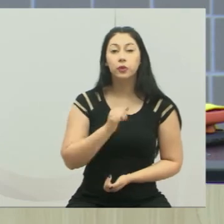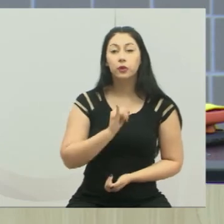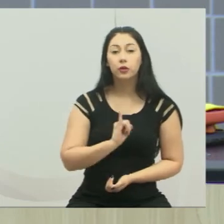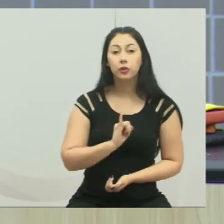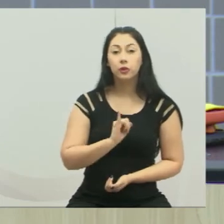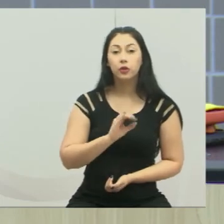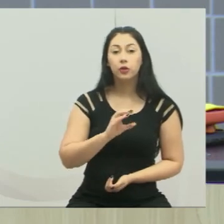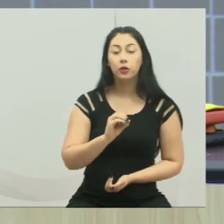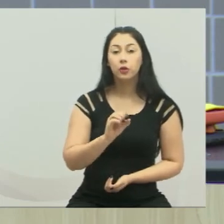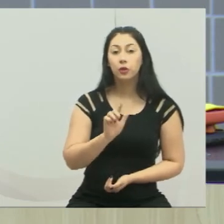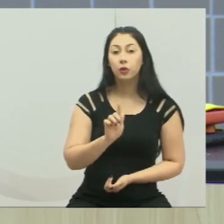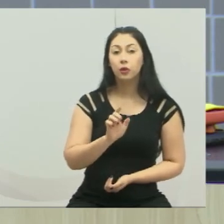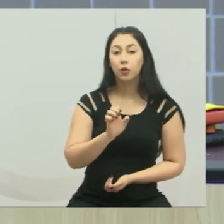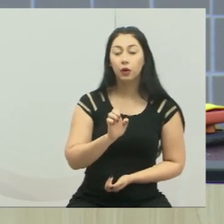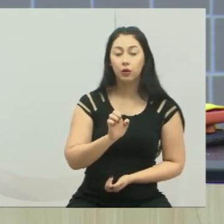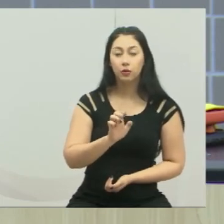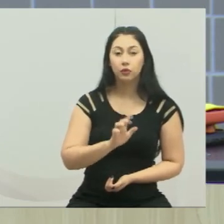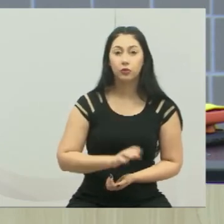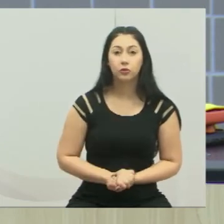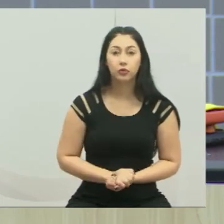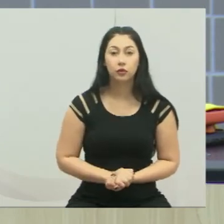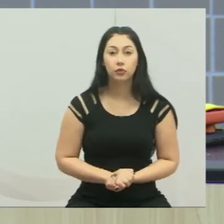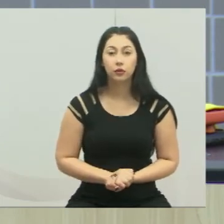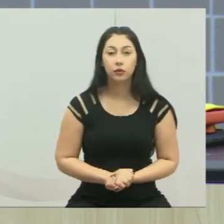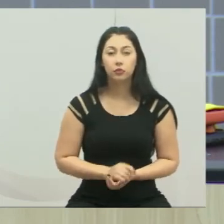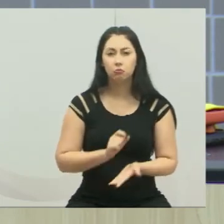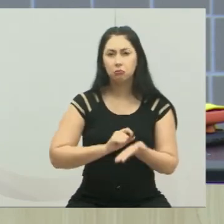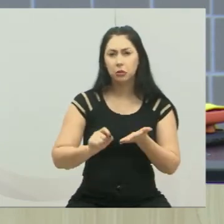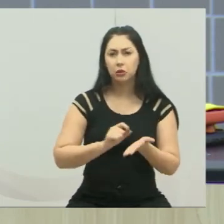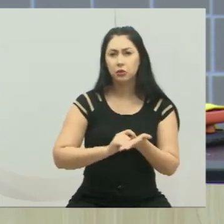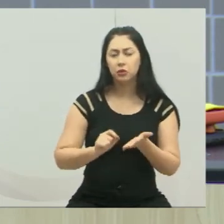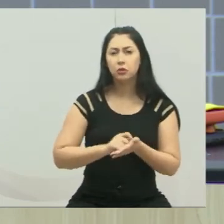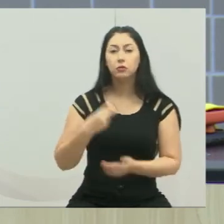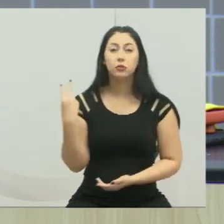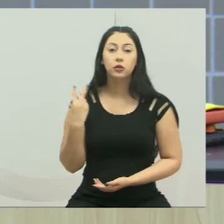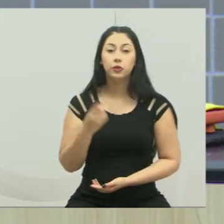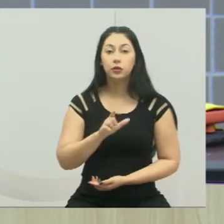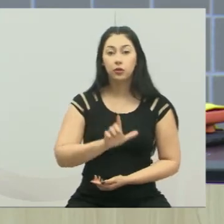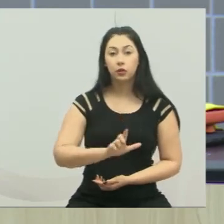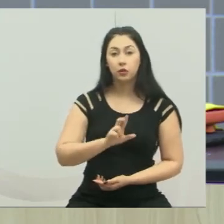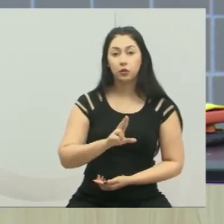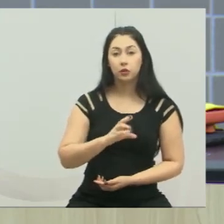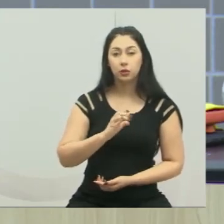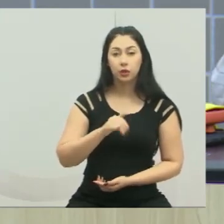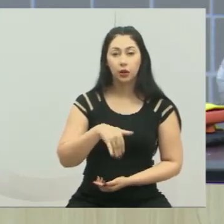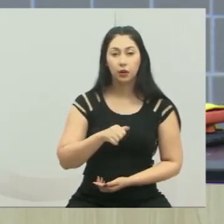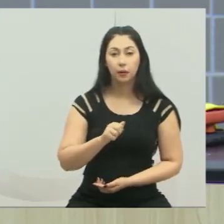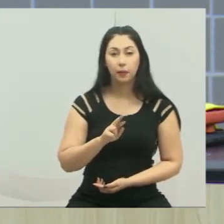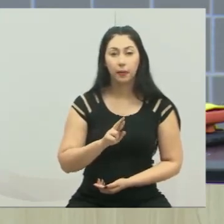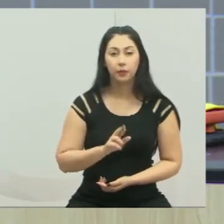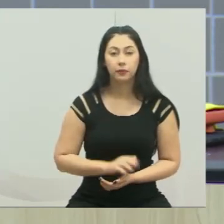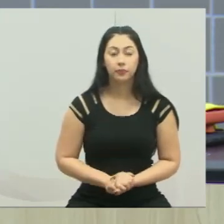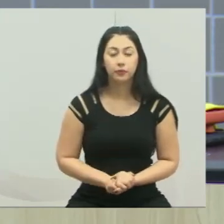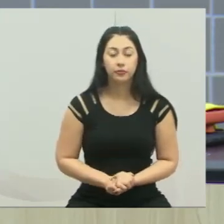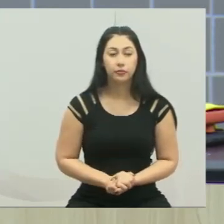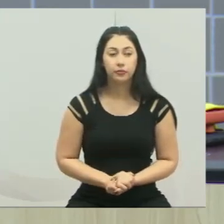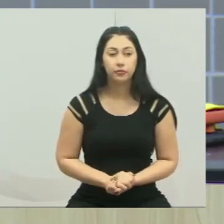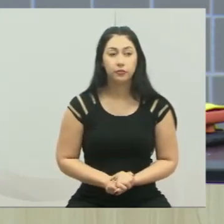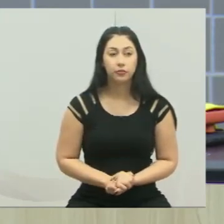Yoshi Yatanabe, formulado pela vereadora Lucimar Ponciano.